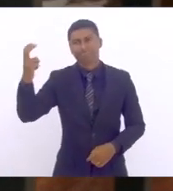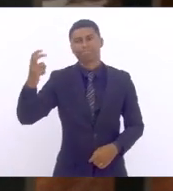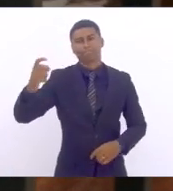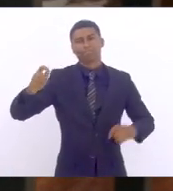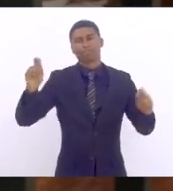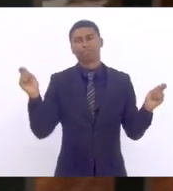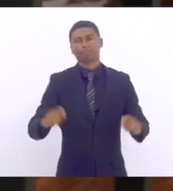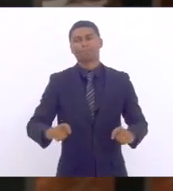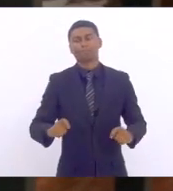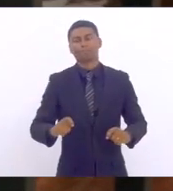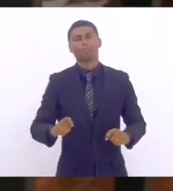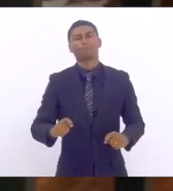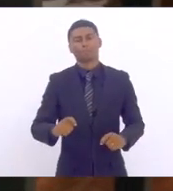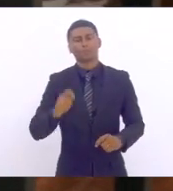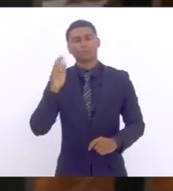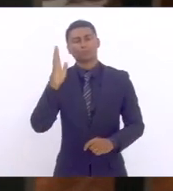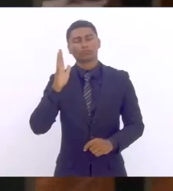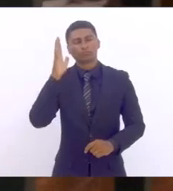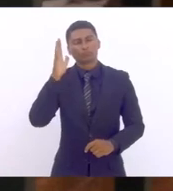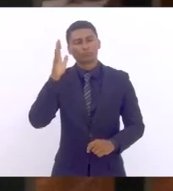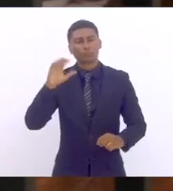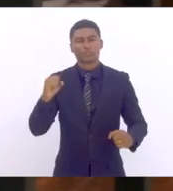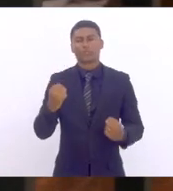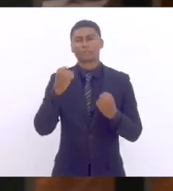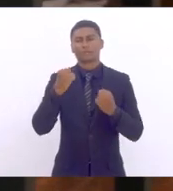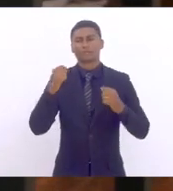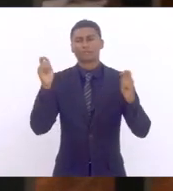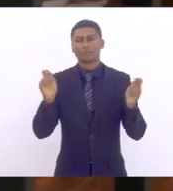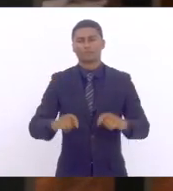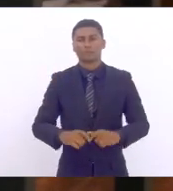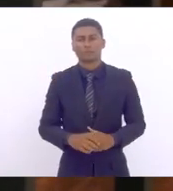das nossas pautas. E antes que...